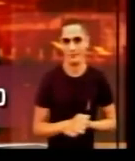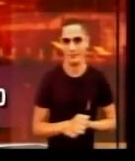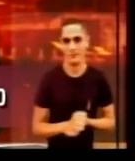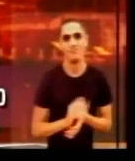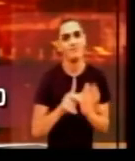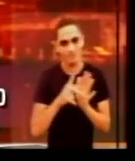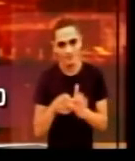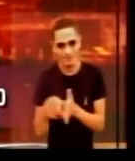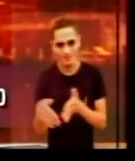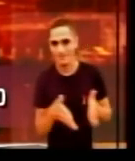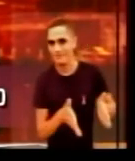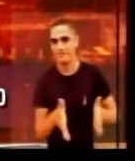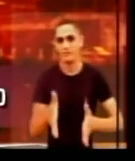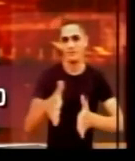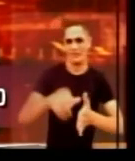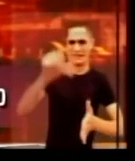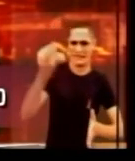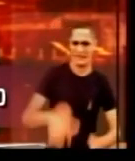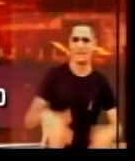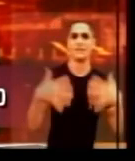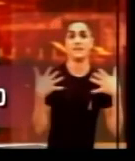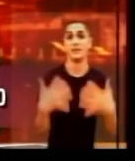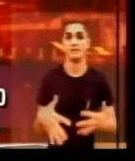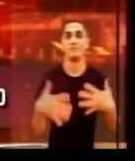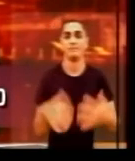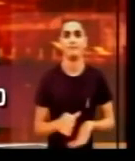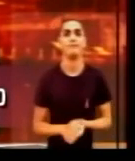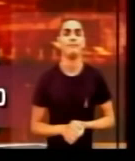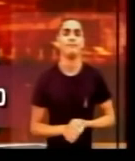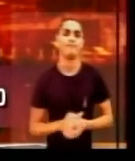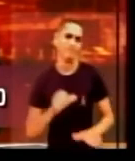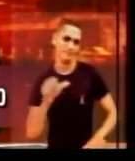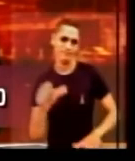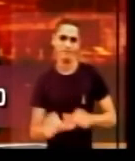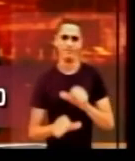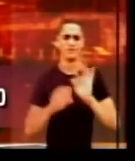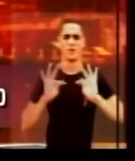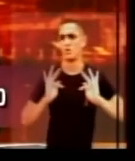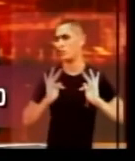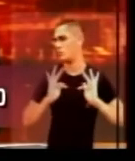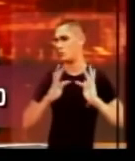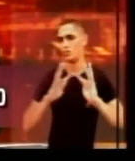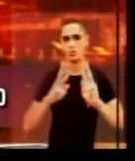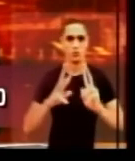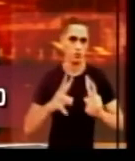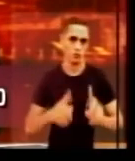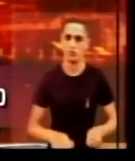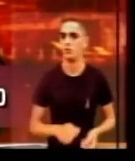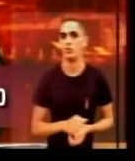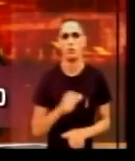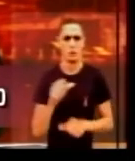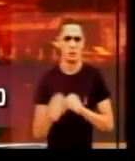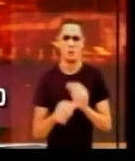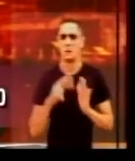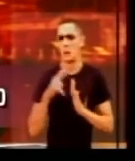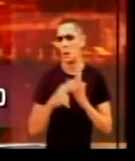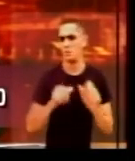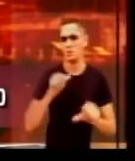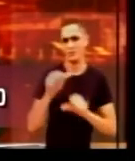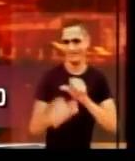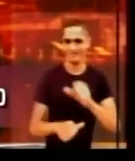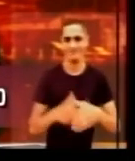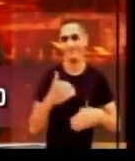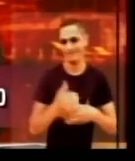nosso caminho. Ele inverteu curva, ele aumentou tudo. Se isso